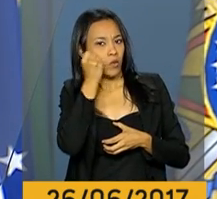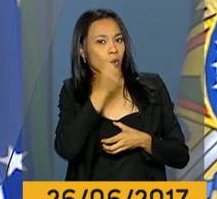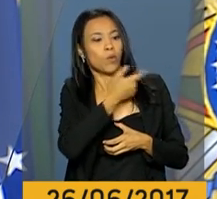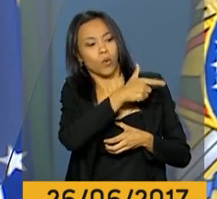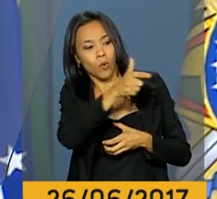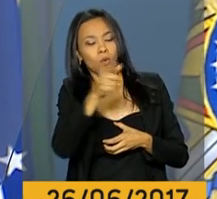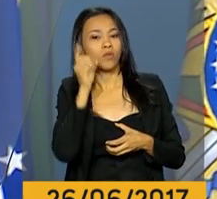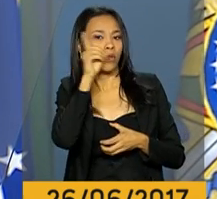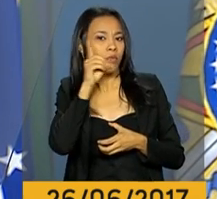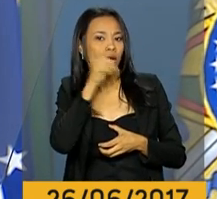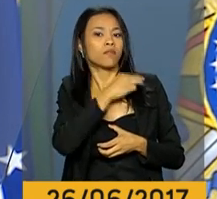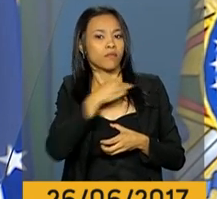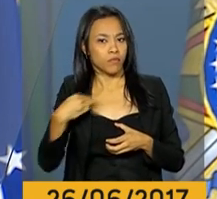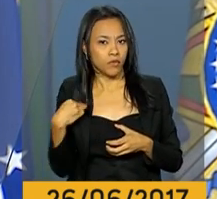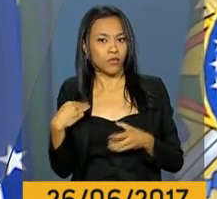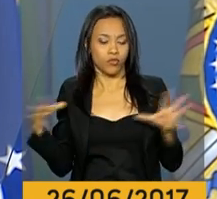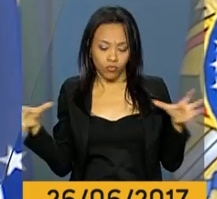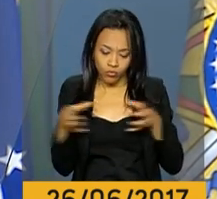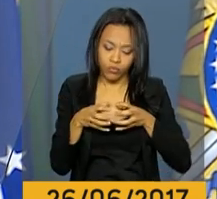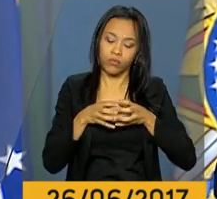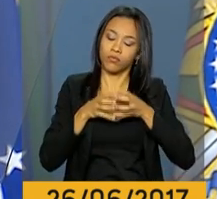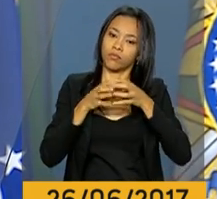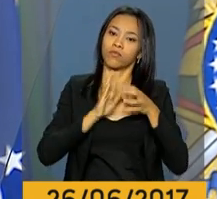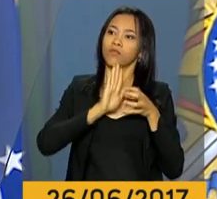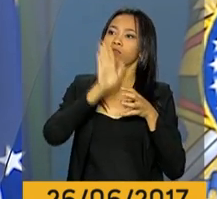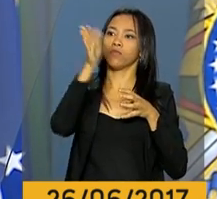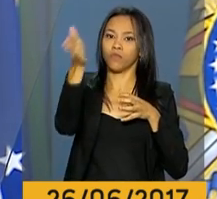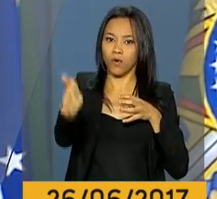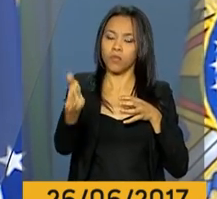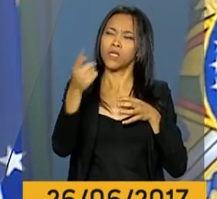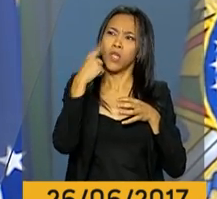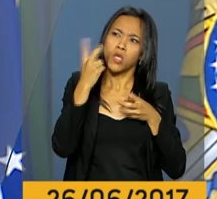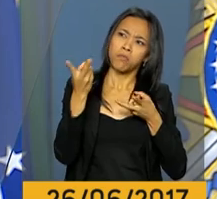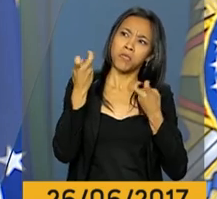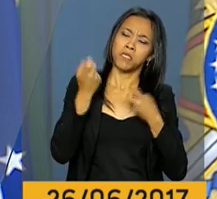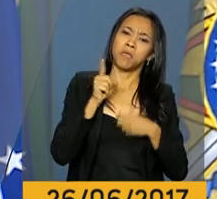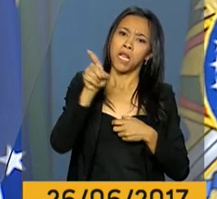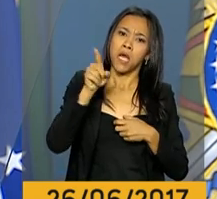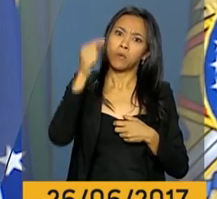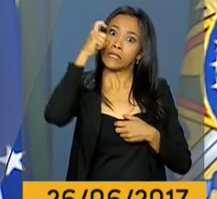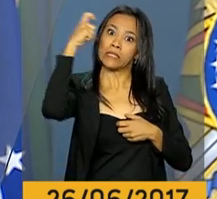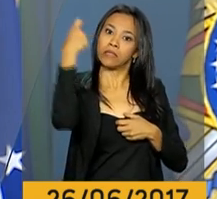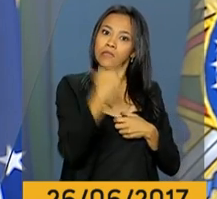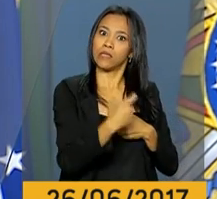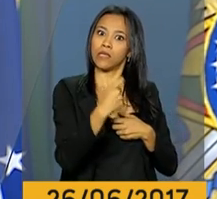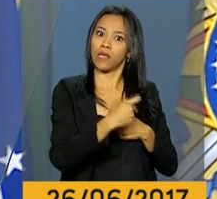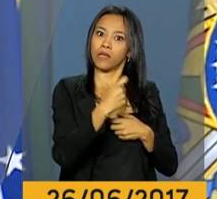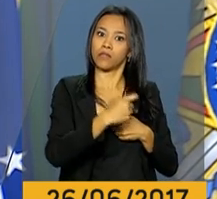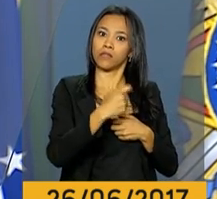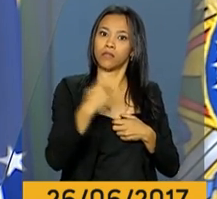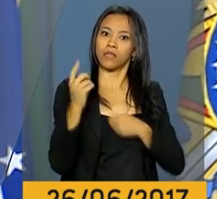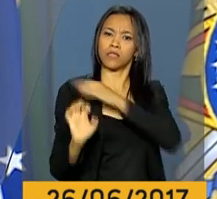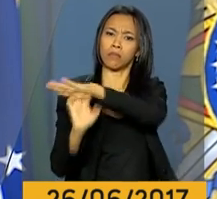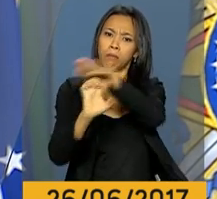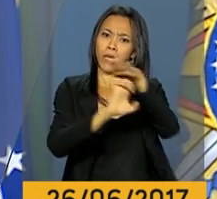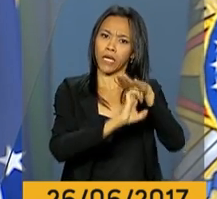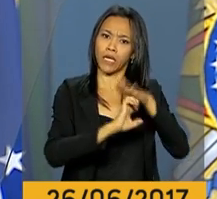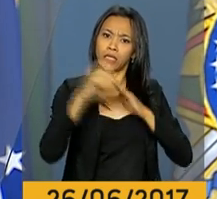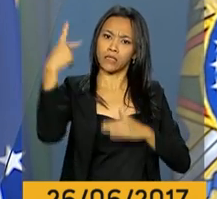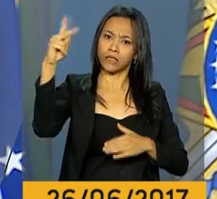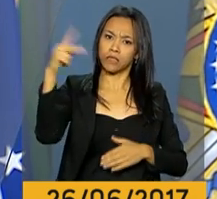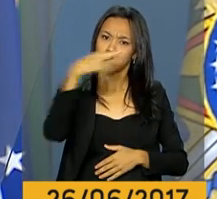deputados ministros né E nós podemos verificar o interesse extraordinário eh dos empresários